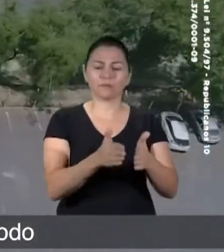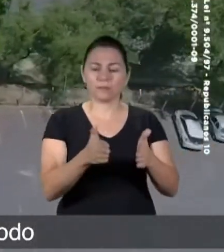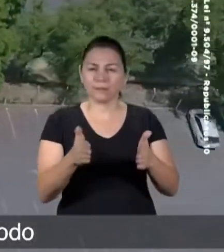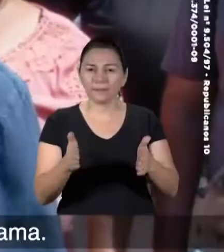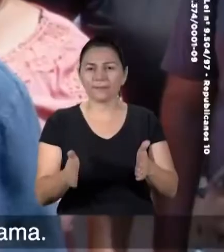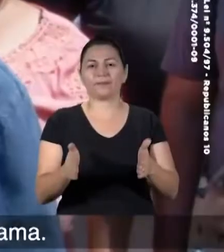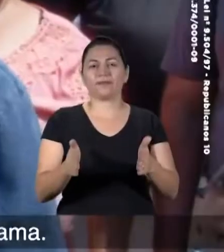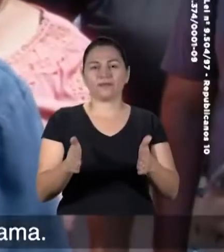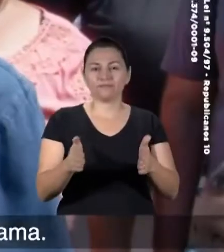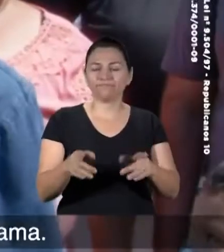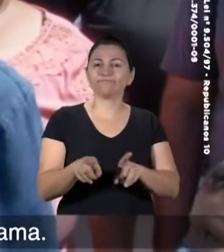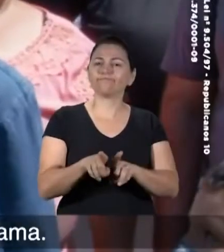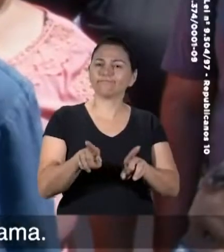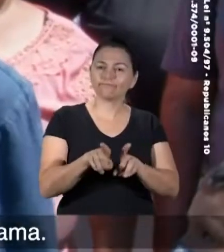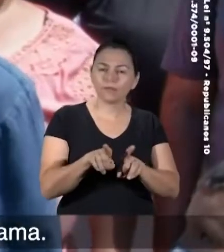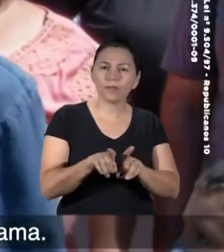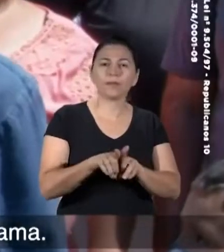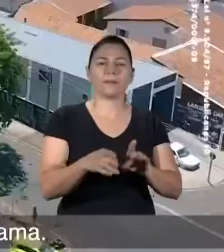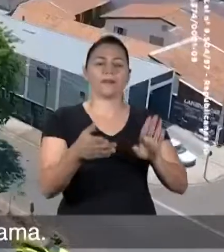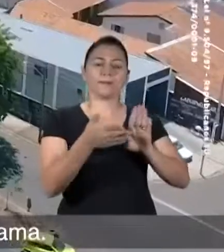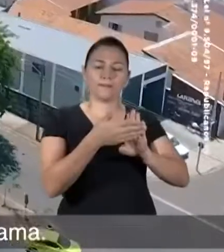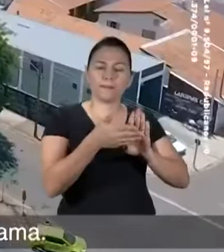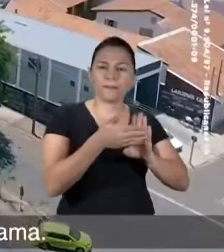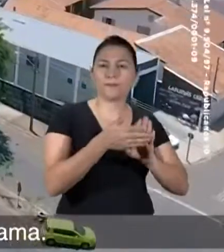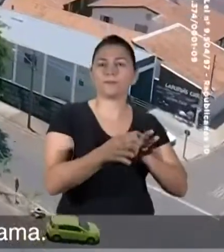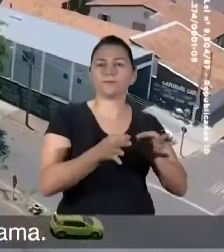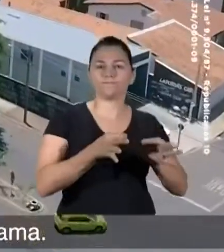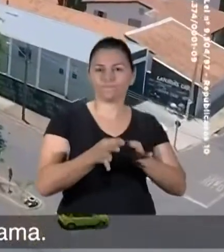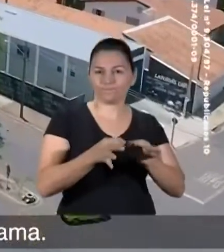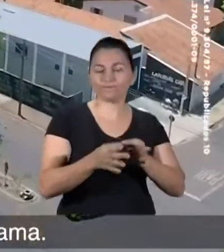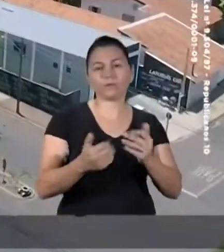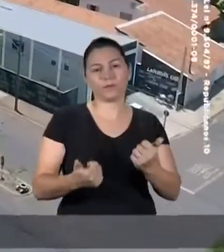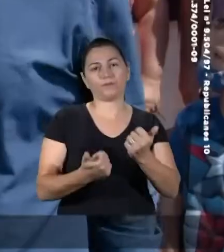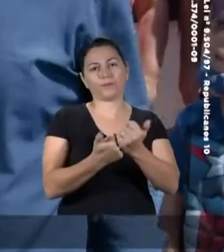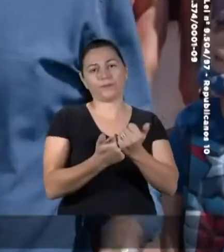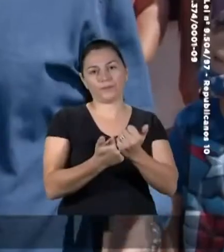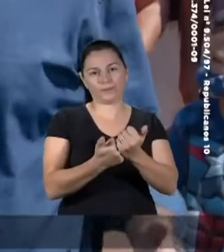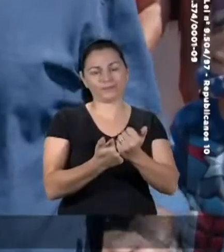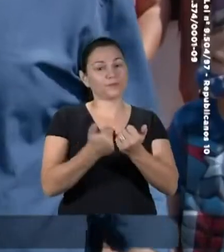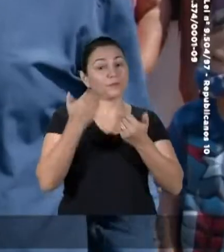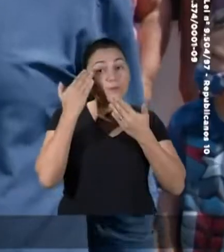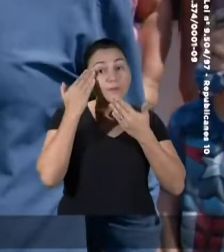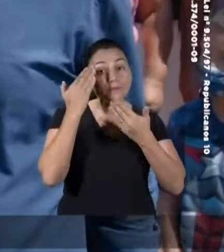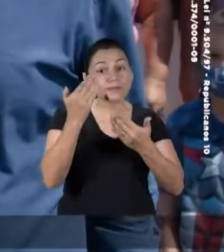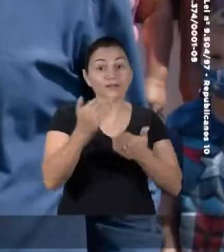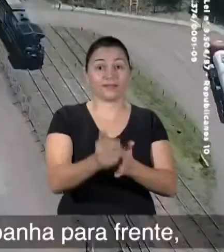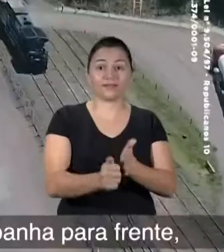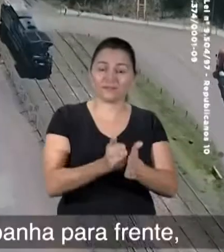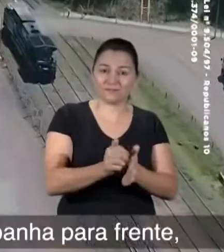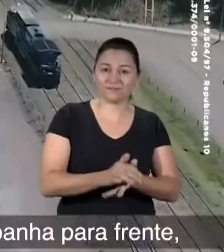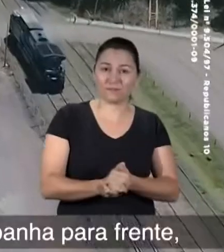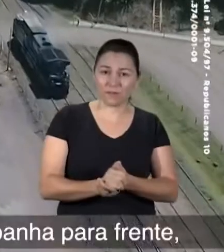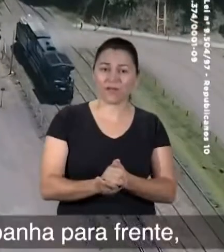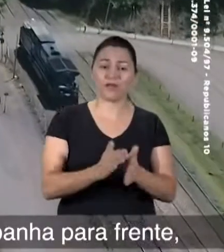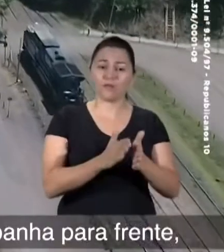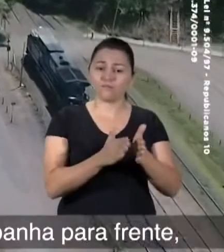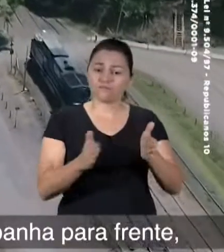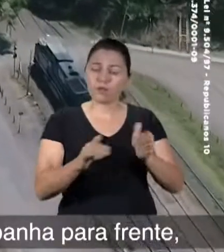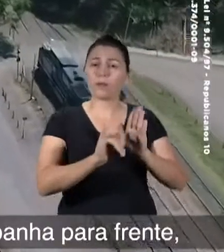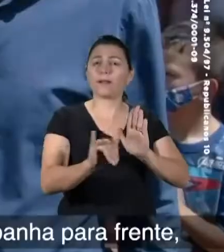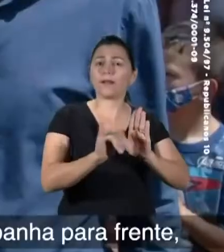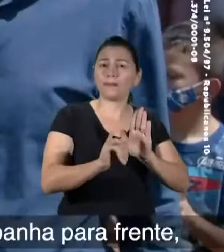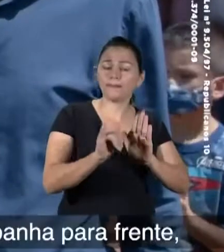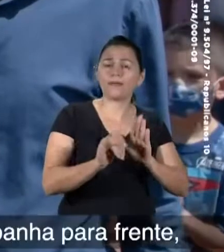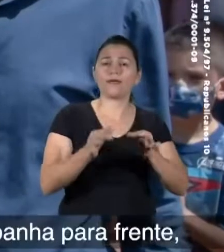esse período e por ter apoiado as nossas propostas, o nosso programa. Muito obrigado, Araraquara. Uma campanha ética,